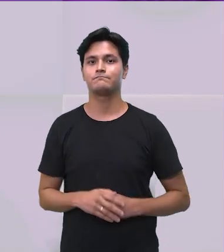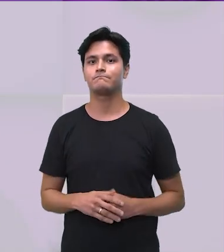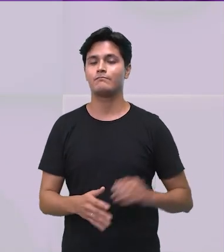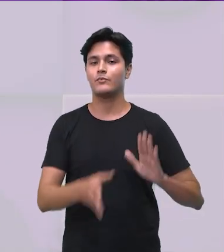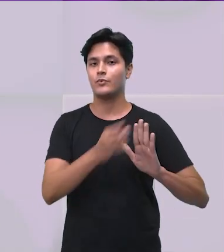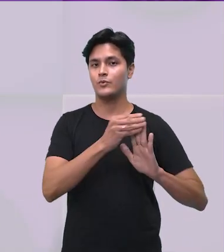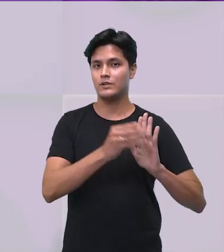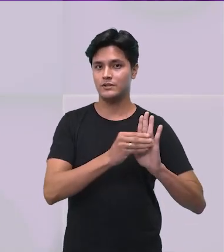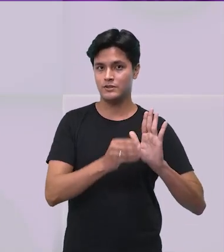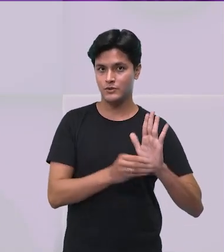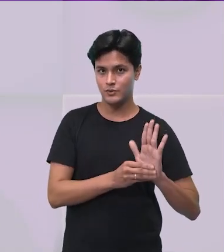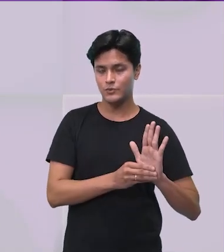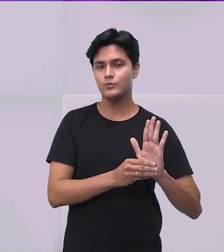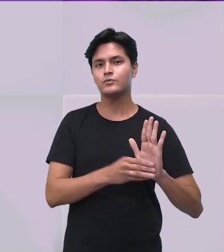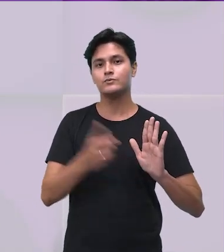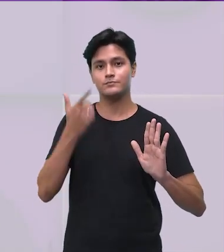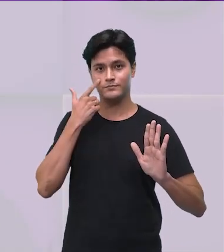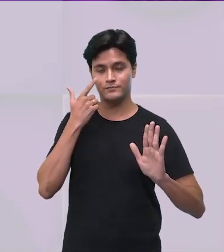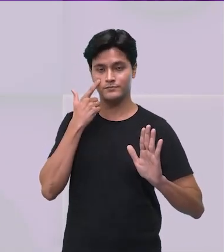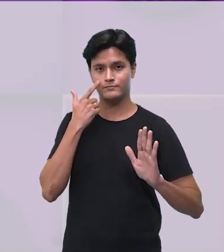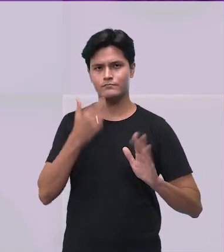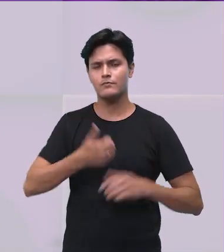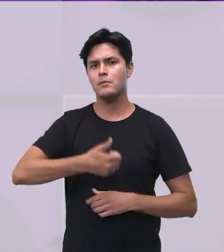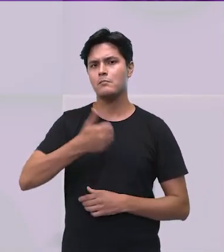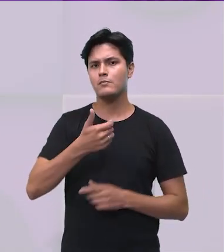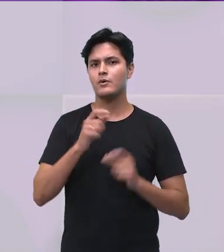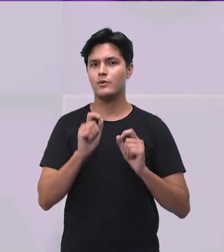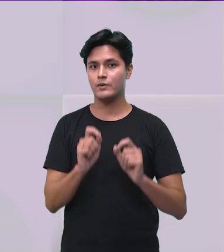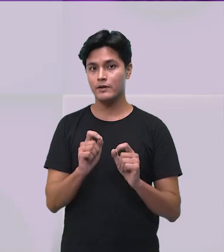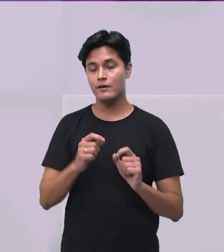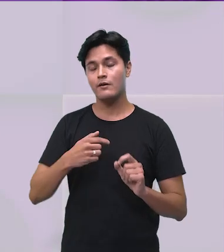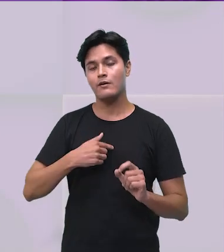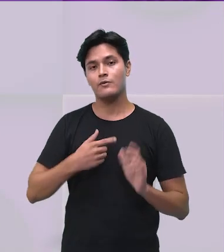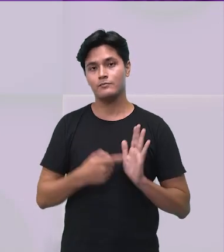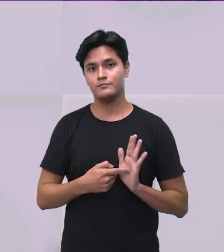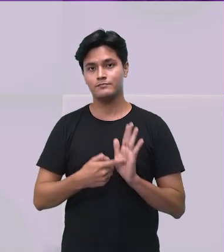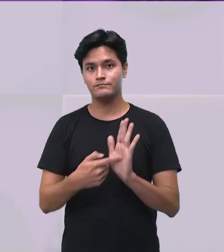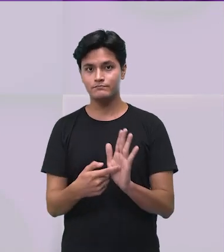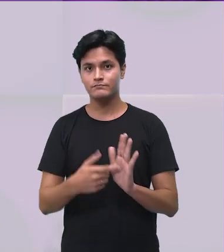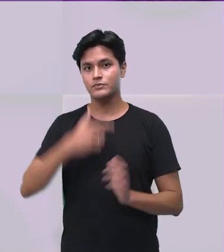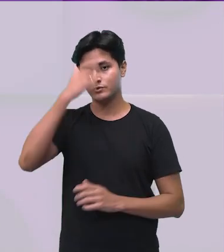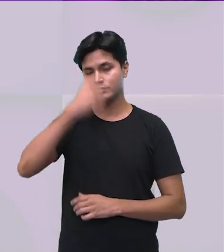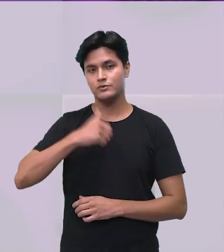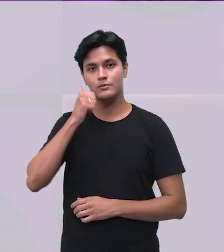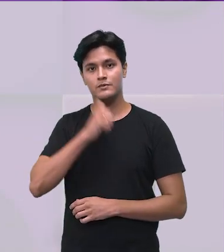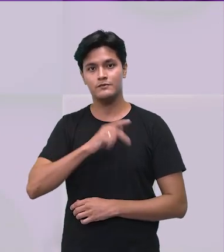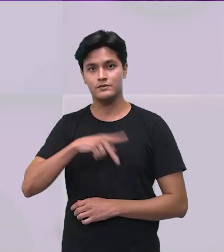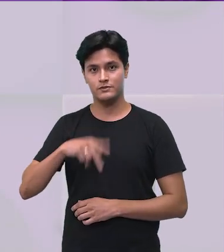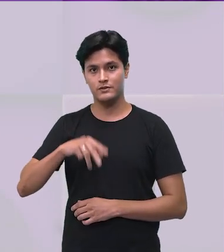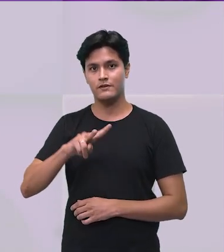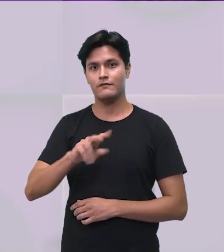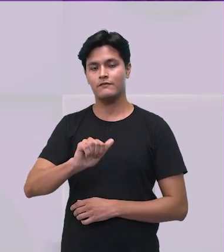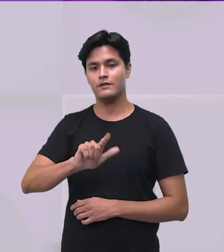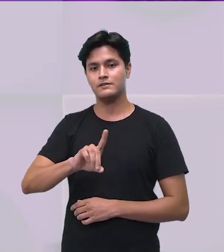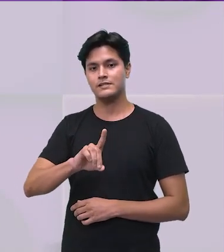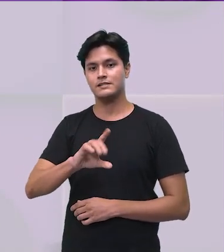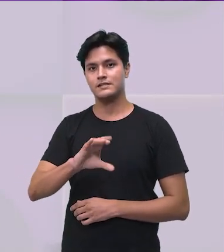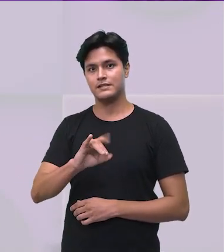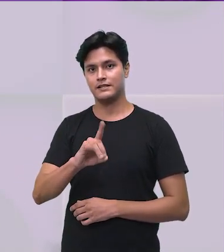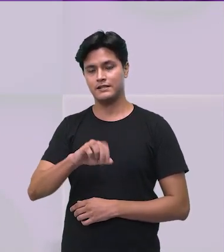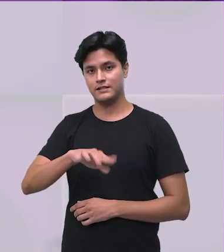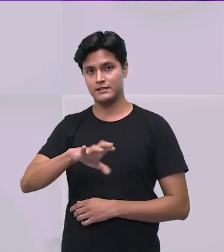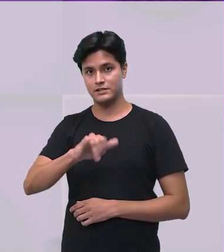então o objeto de hoje? Primeiro, vou me apresentar. Eu sou a professora Valcineide Malta e estarei ministrando então essa